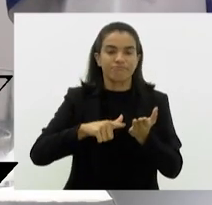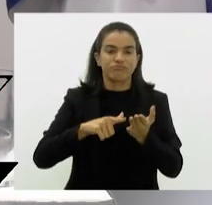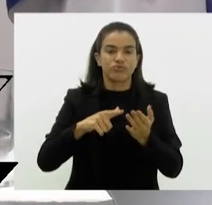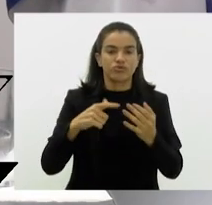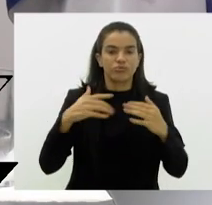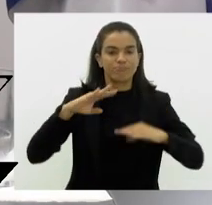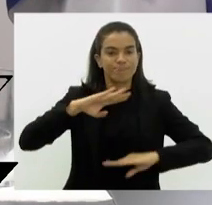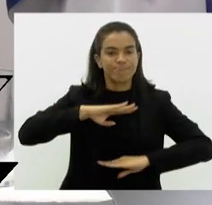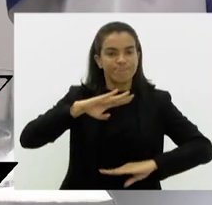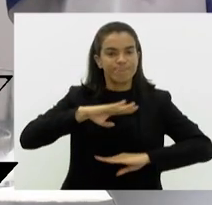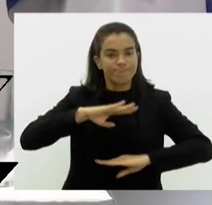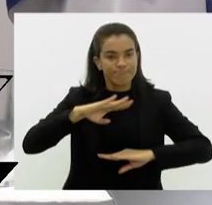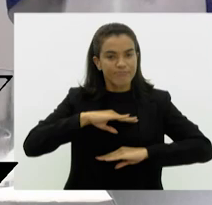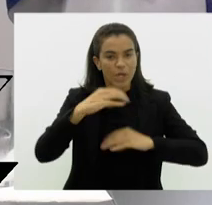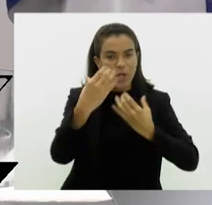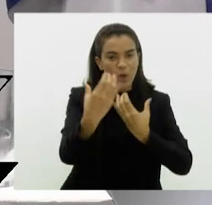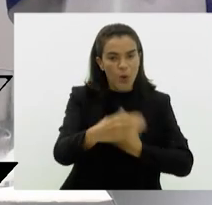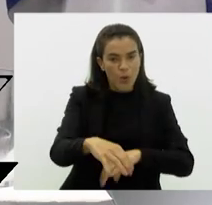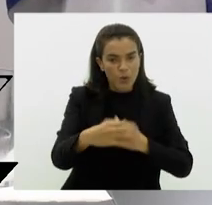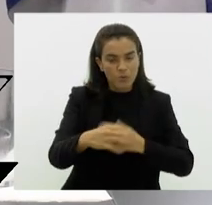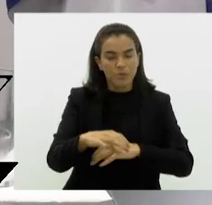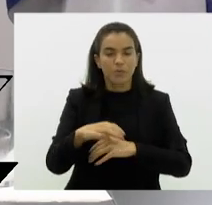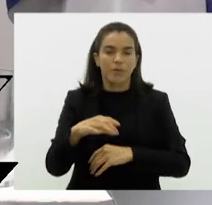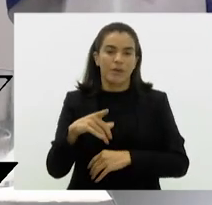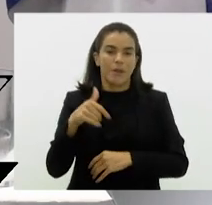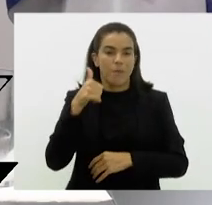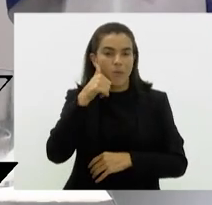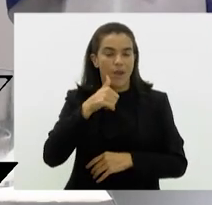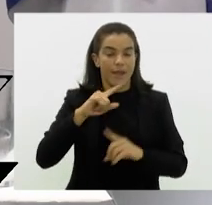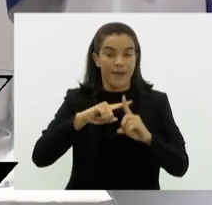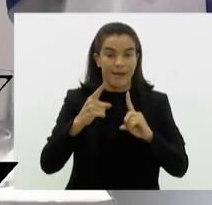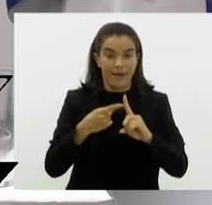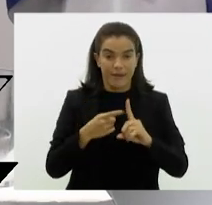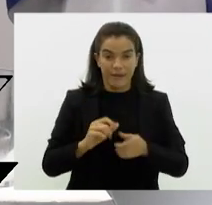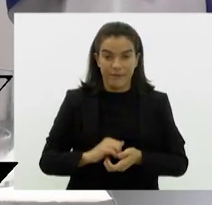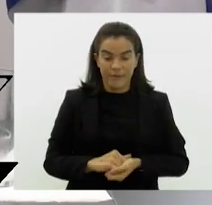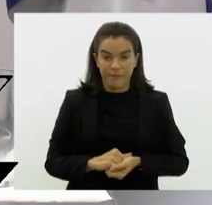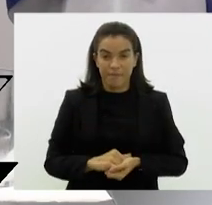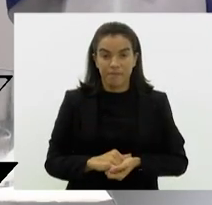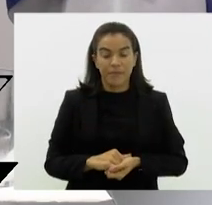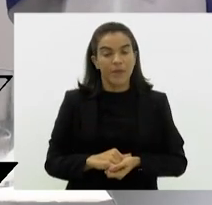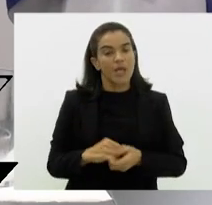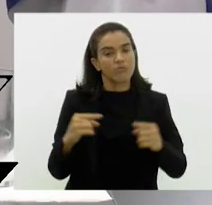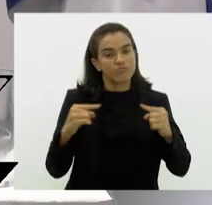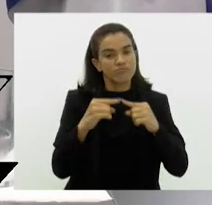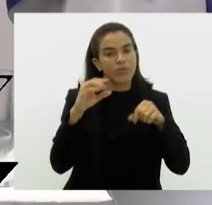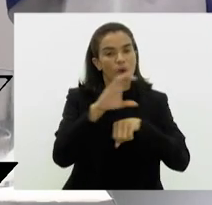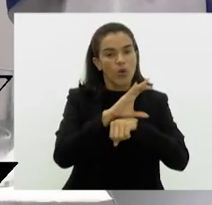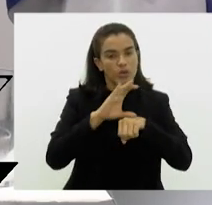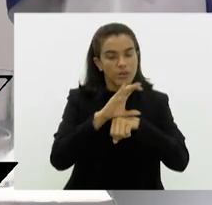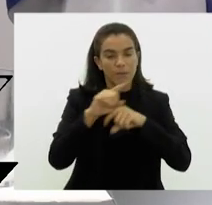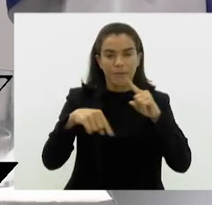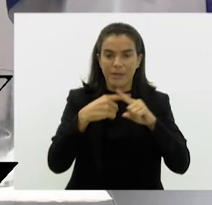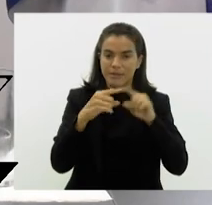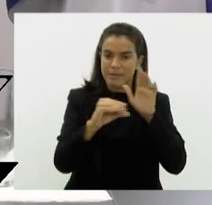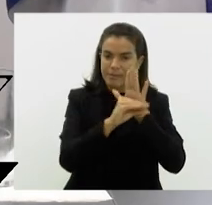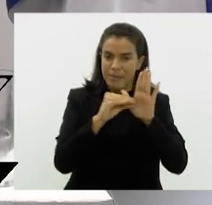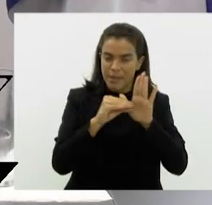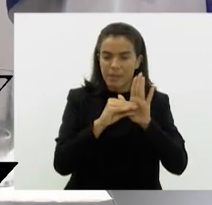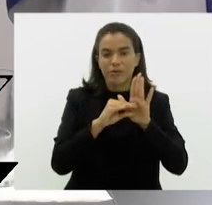física em concurso público de candidata grávida. Parecer é pela constitucionalidade com emenda, concluindo